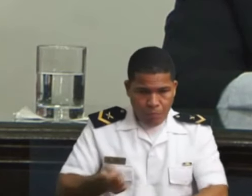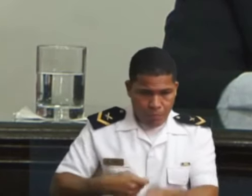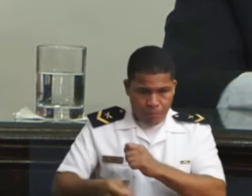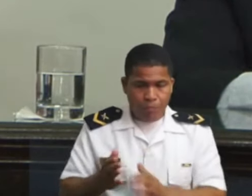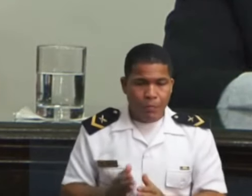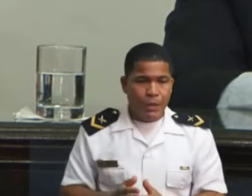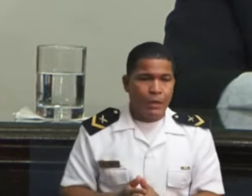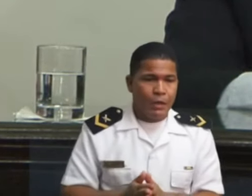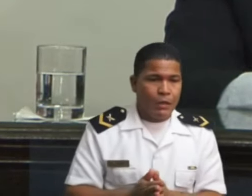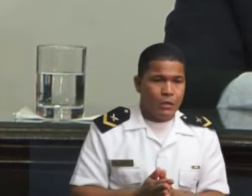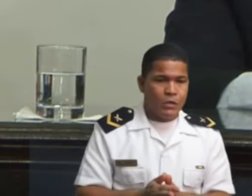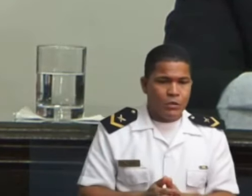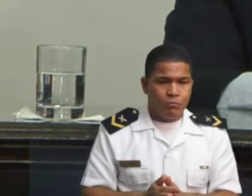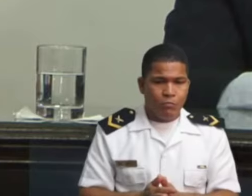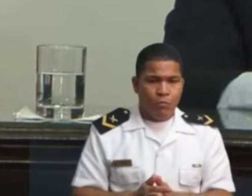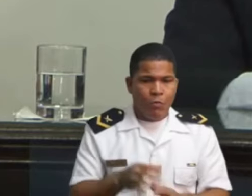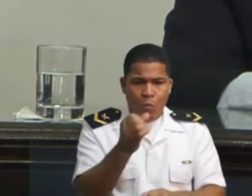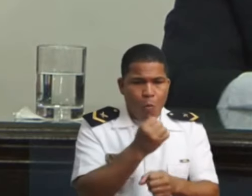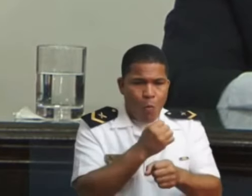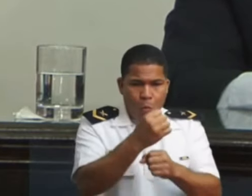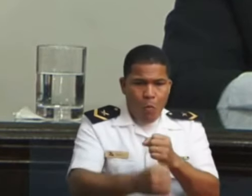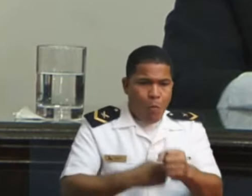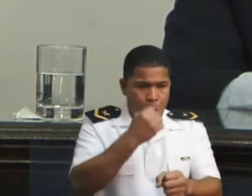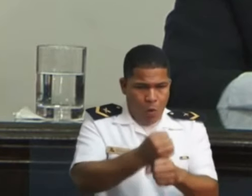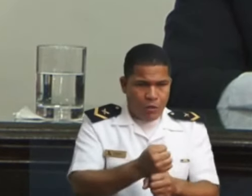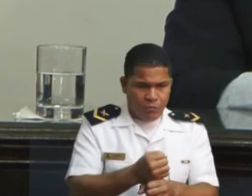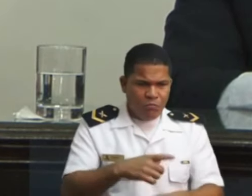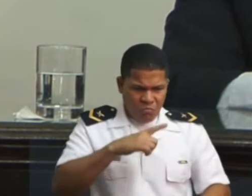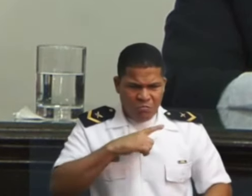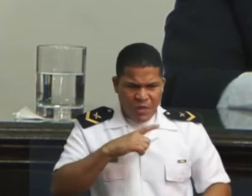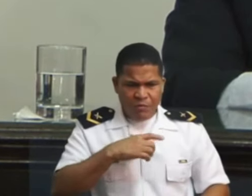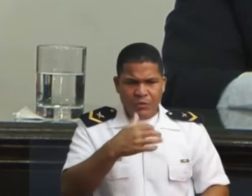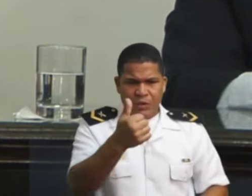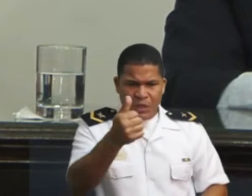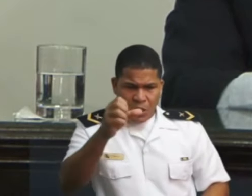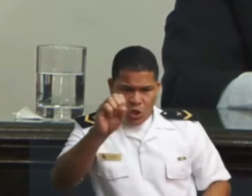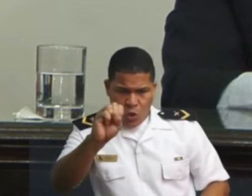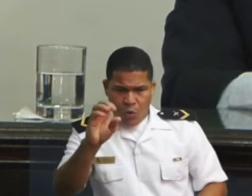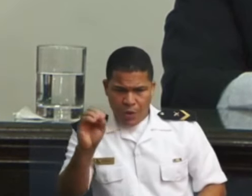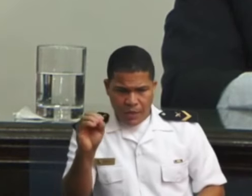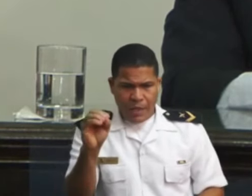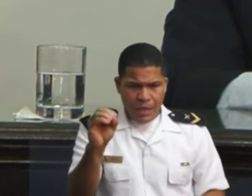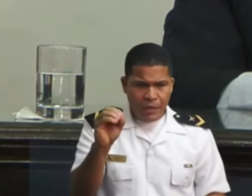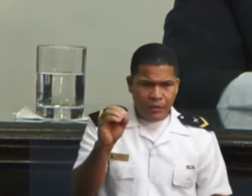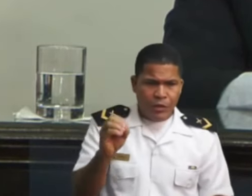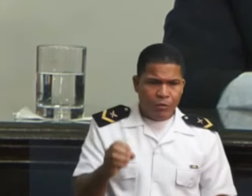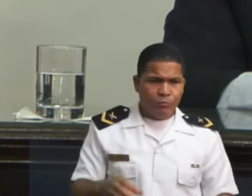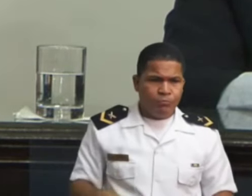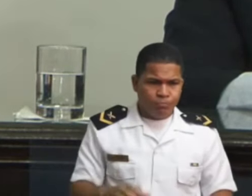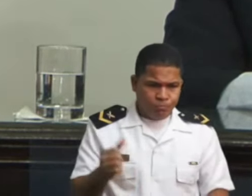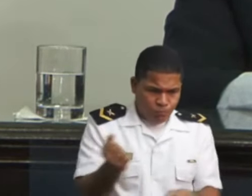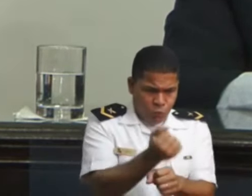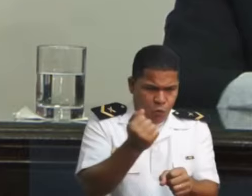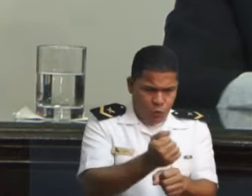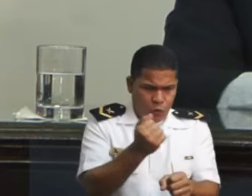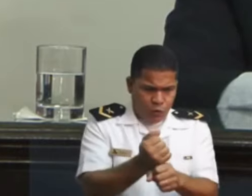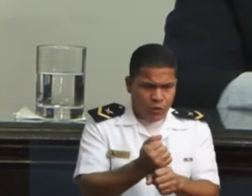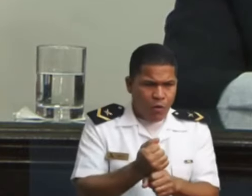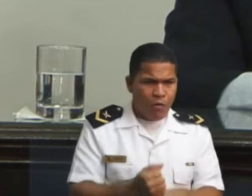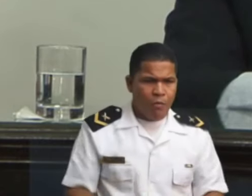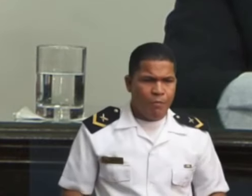hoje 180 instalações portuárias no nosso país, temos um dos